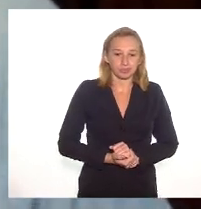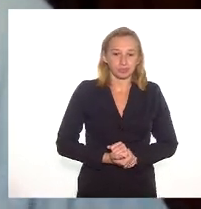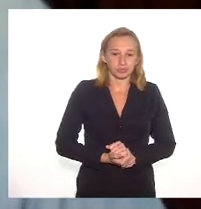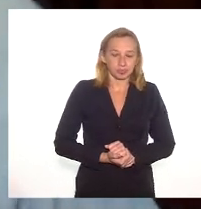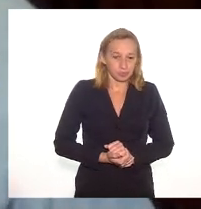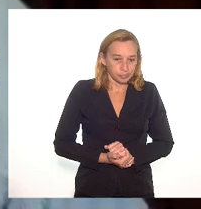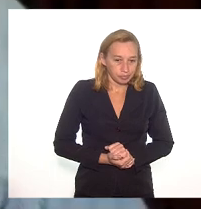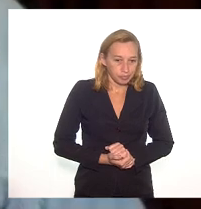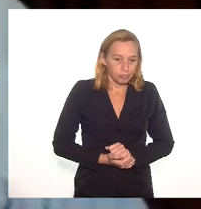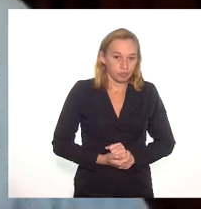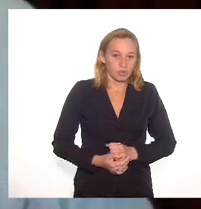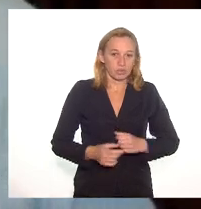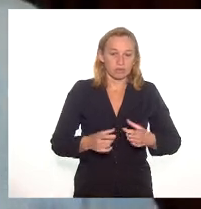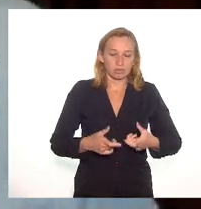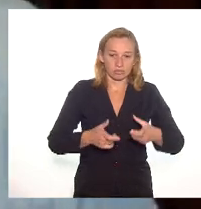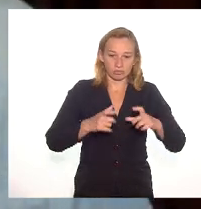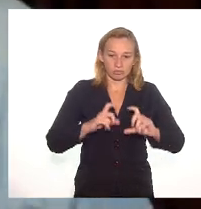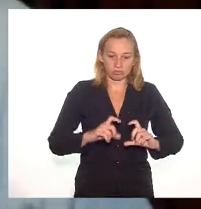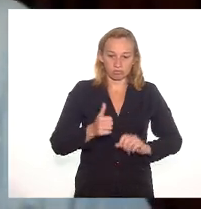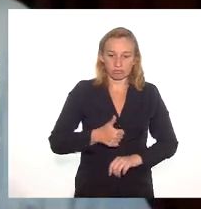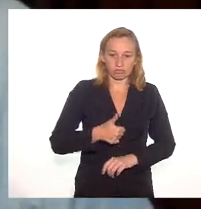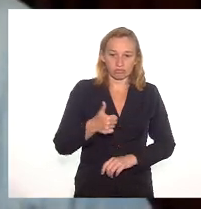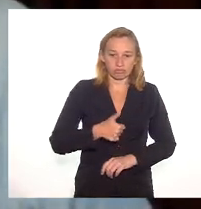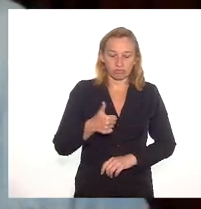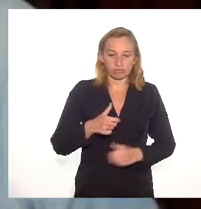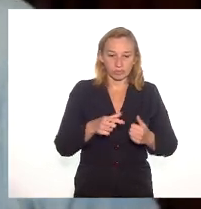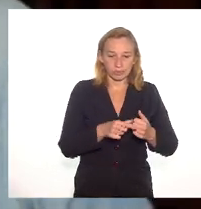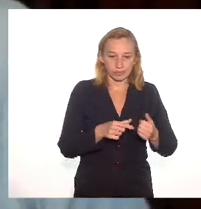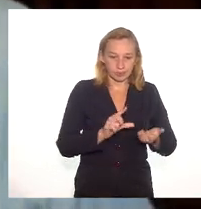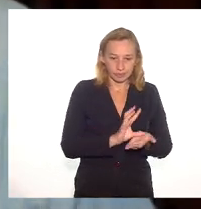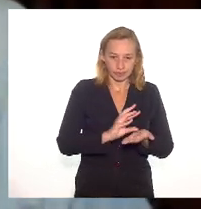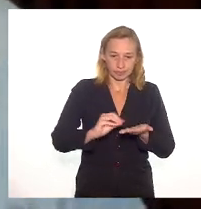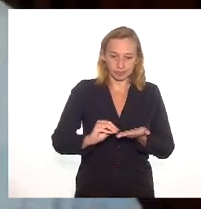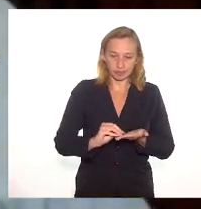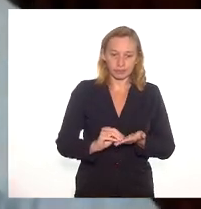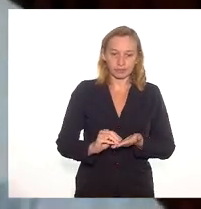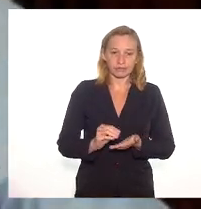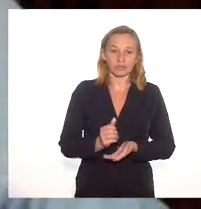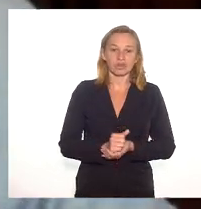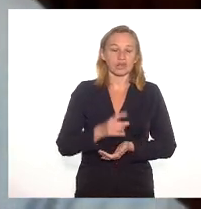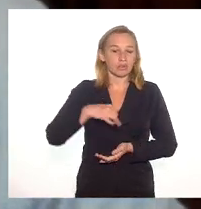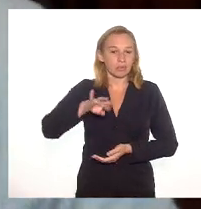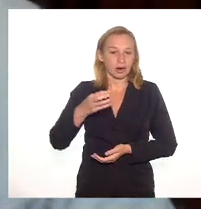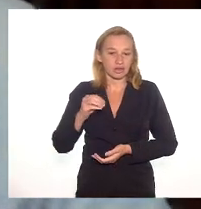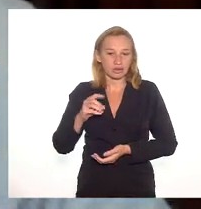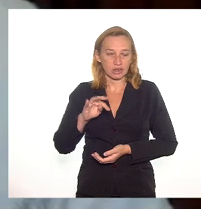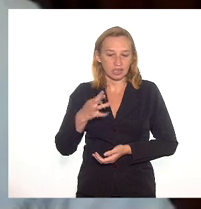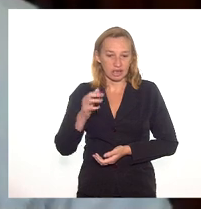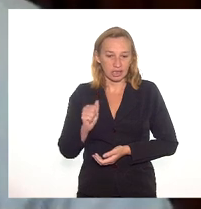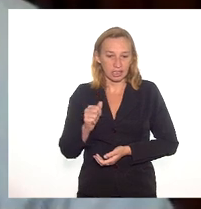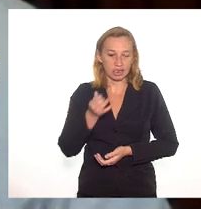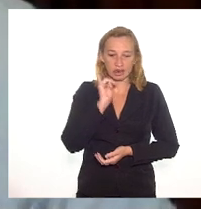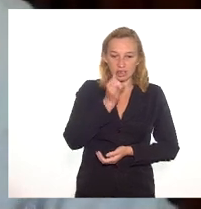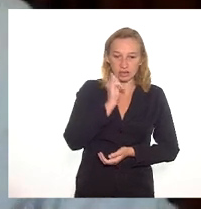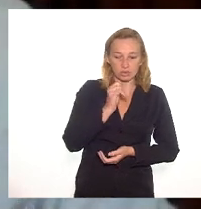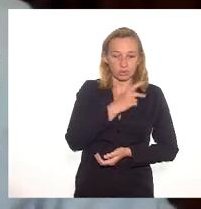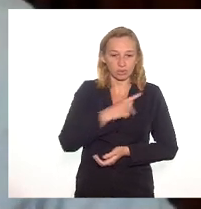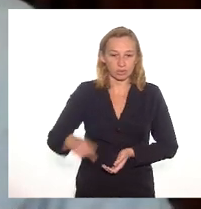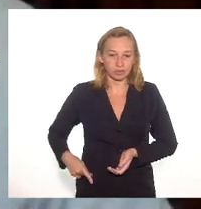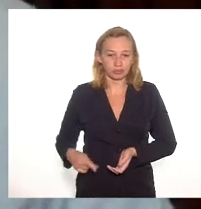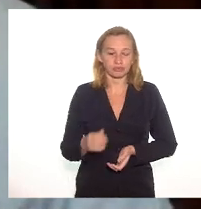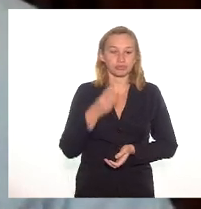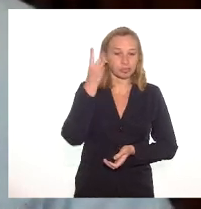O item 1 da pauta é um recurso de autoria do deputado Márcio Canella, contra o parecer do relator da presidência, deputado